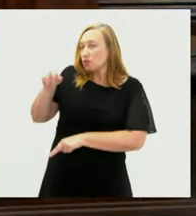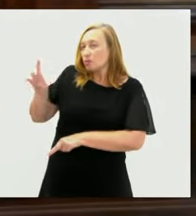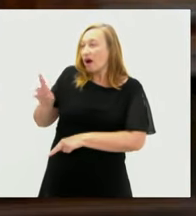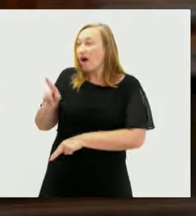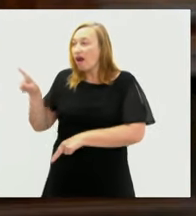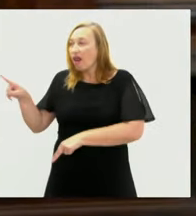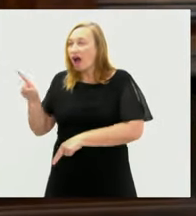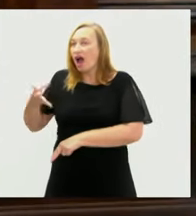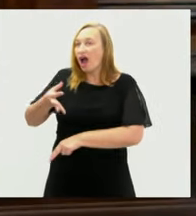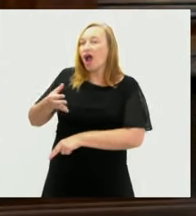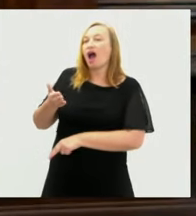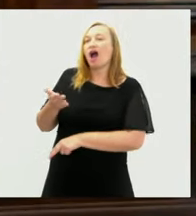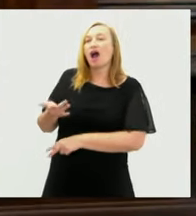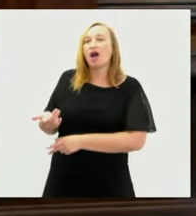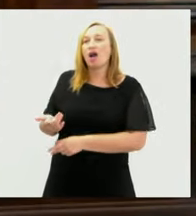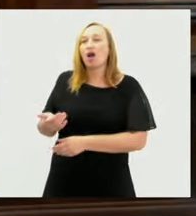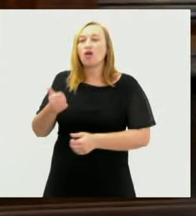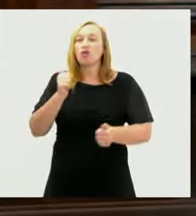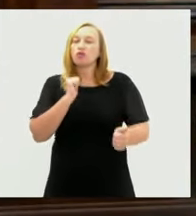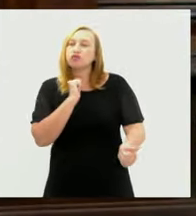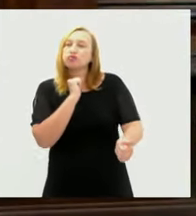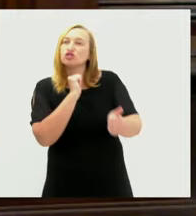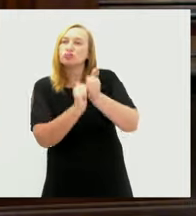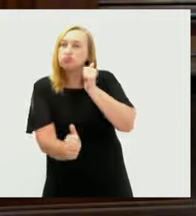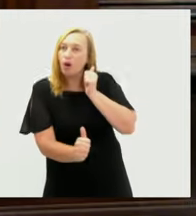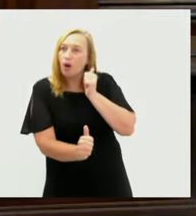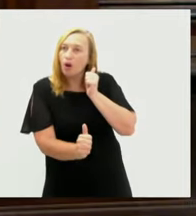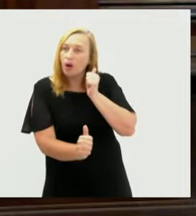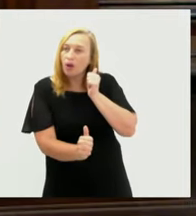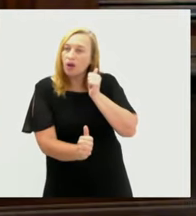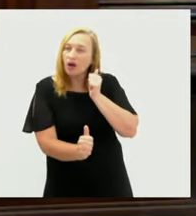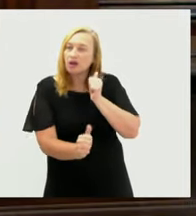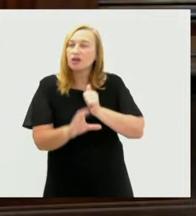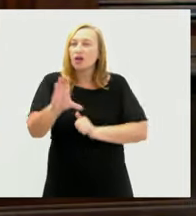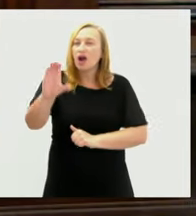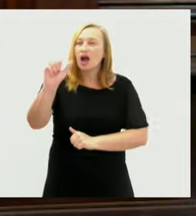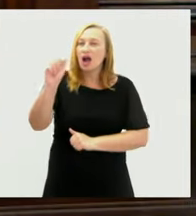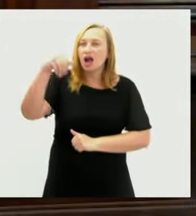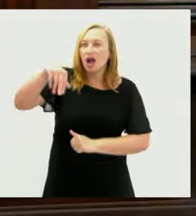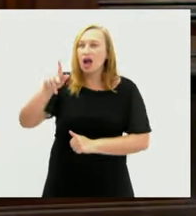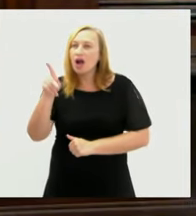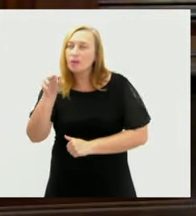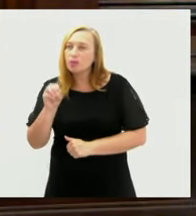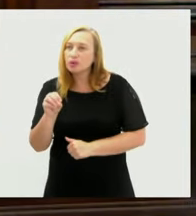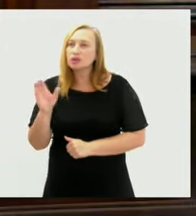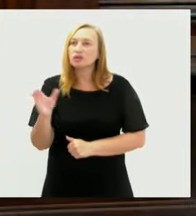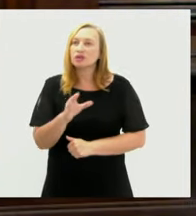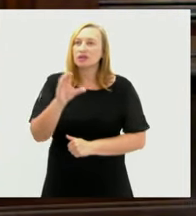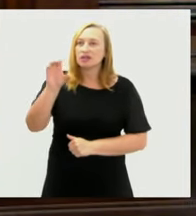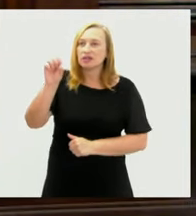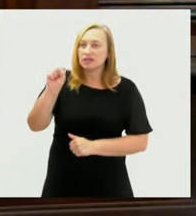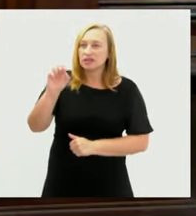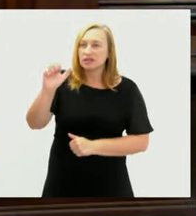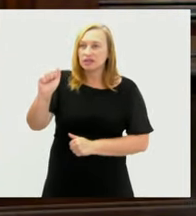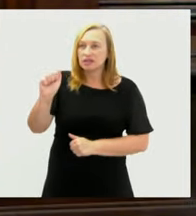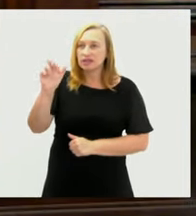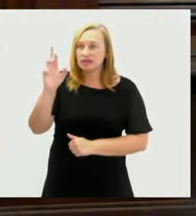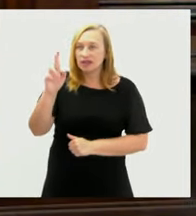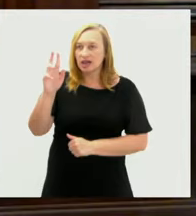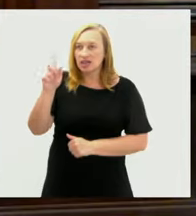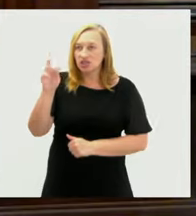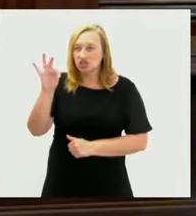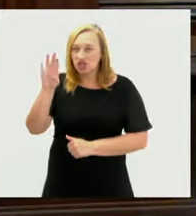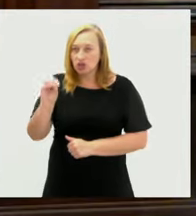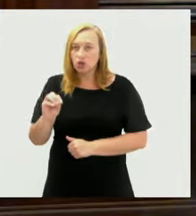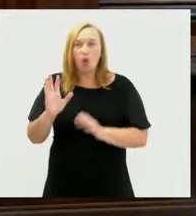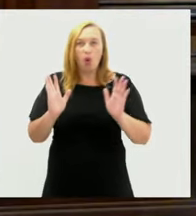Alemão, jogou futebol no campo do Sargento. Hoje, que a gente está lá lançando o Instituto